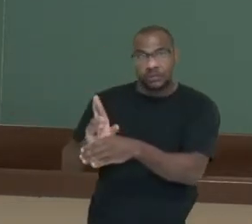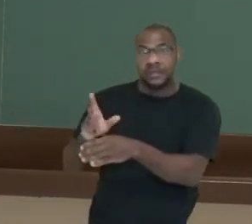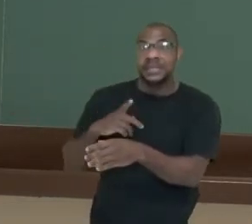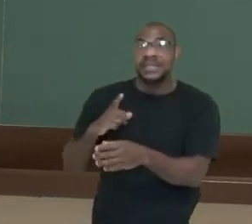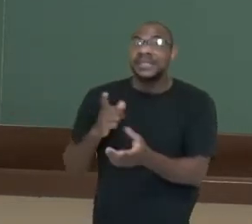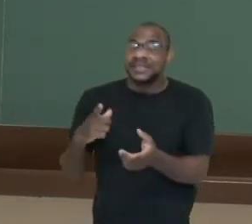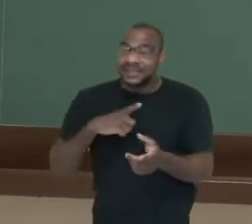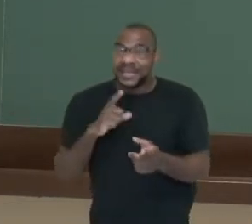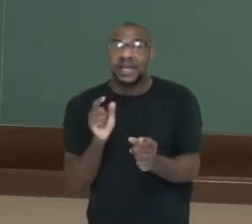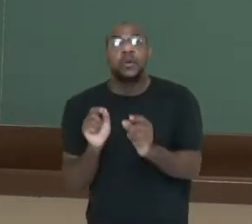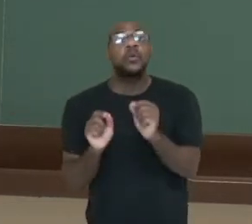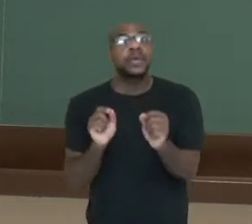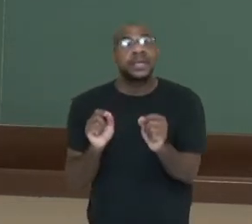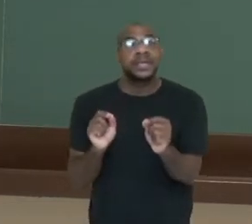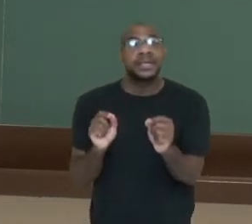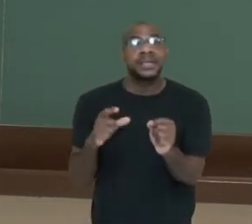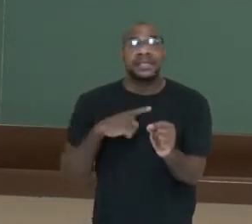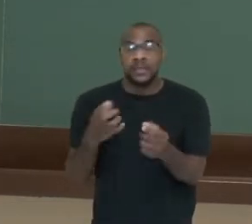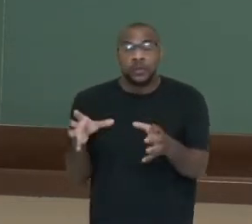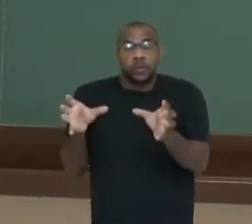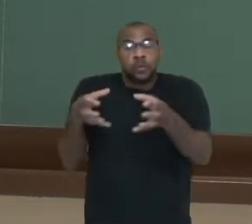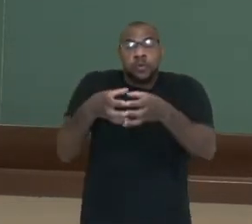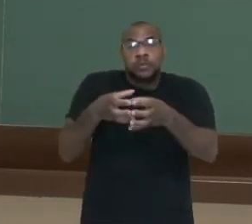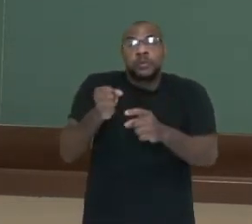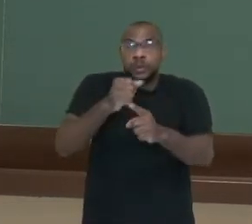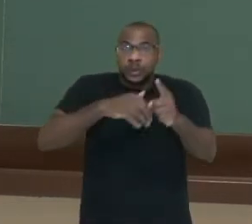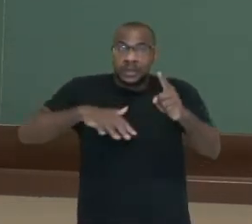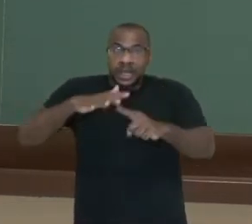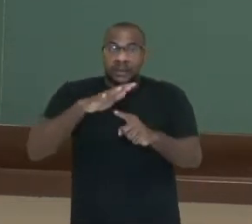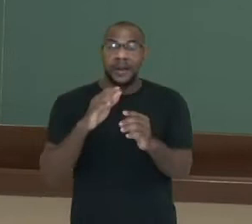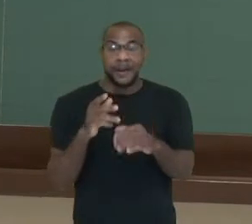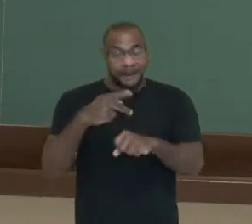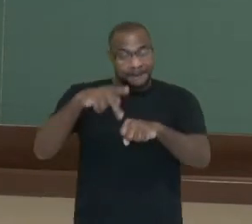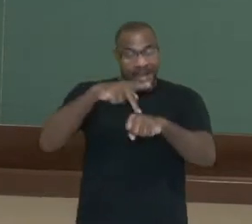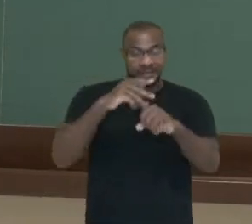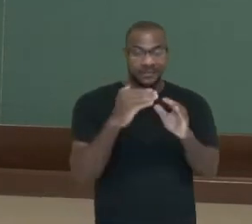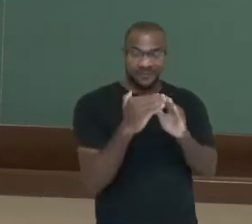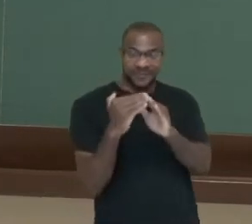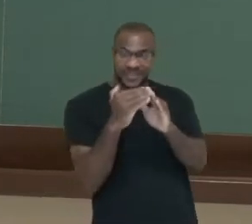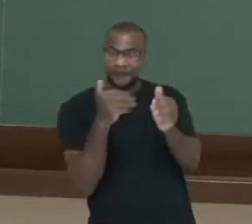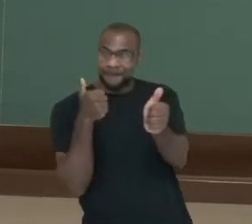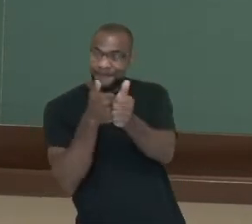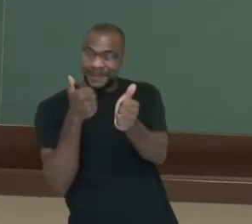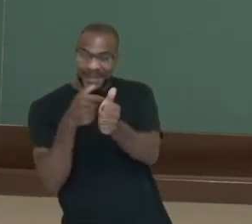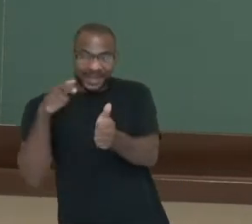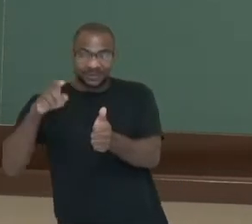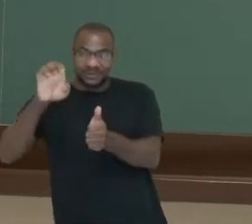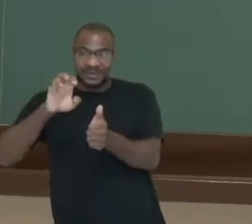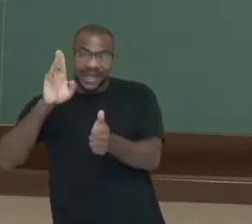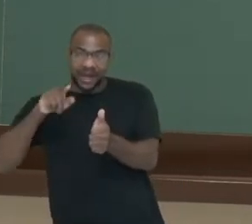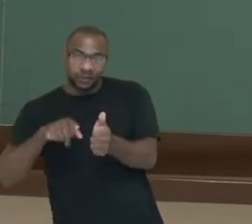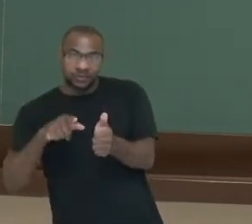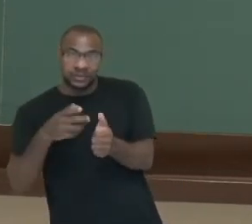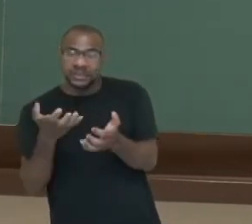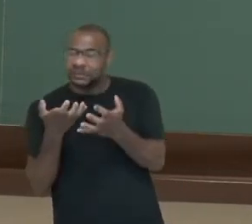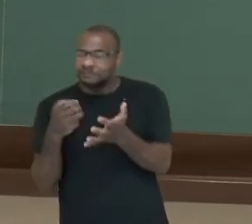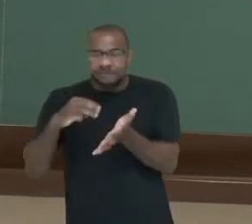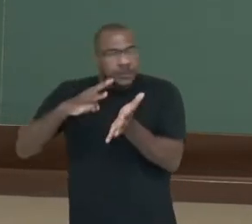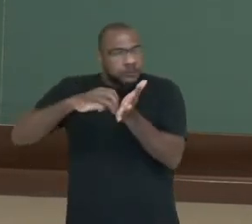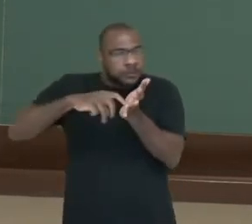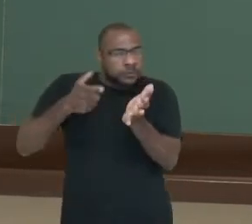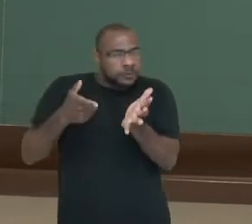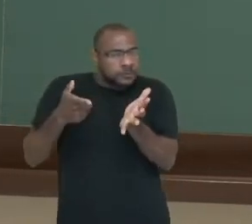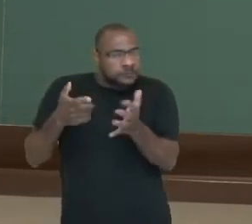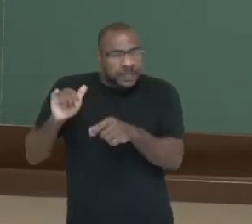possível de classes sociais. Países vizinhos se interessaram por essa metodologia e começaram a se